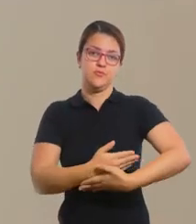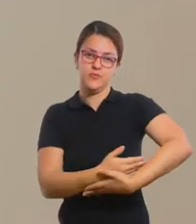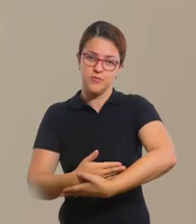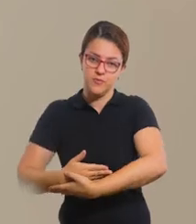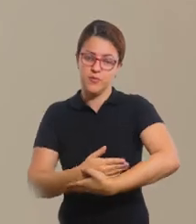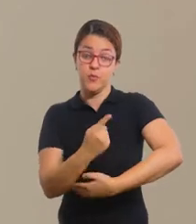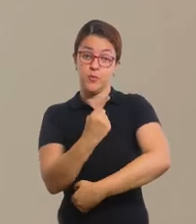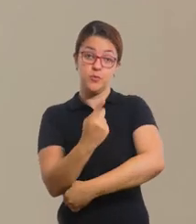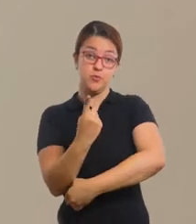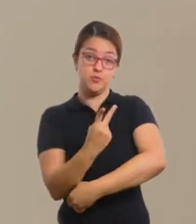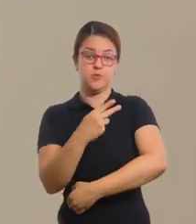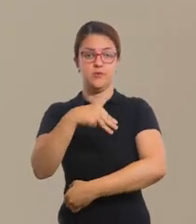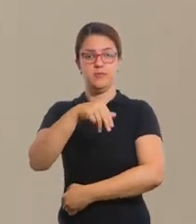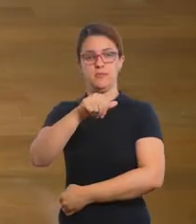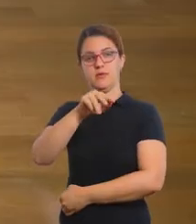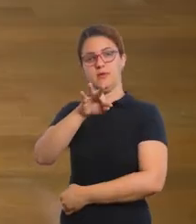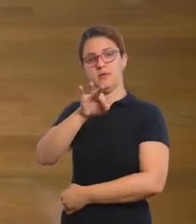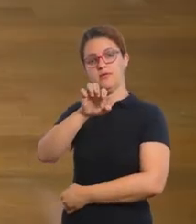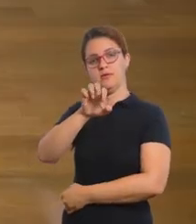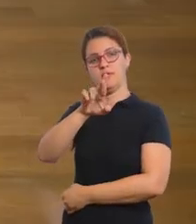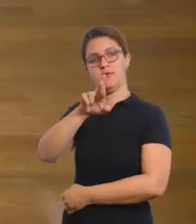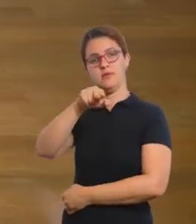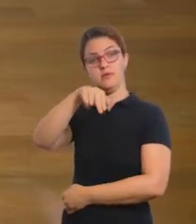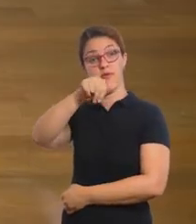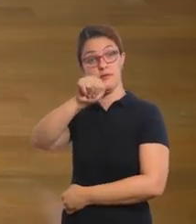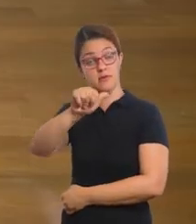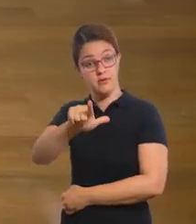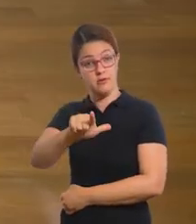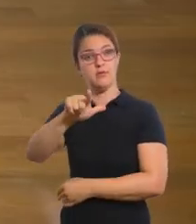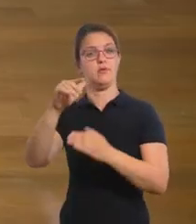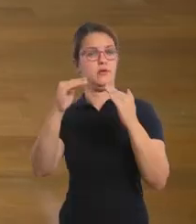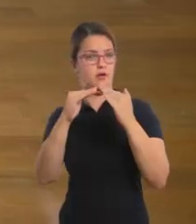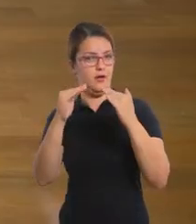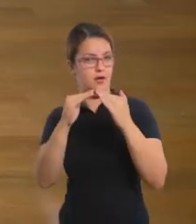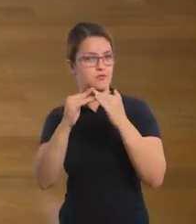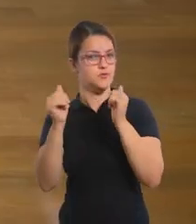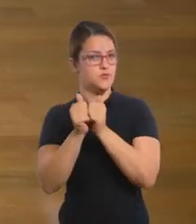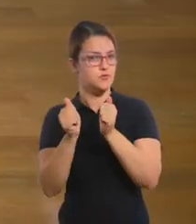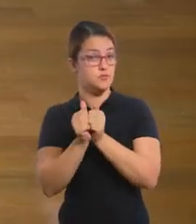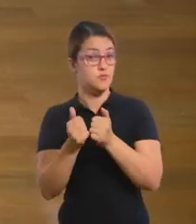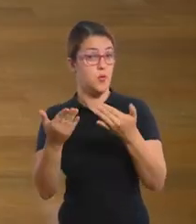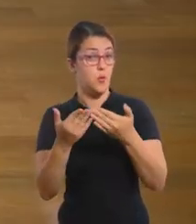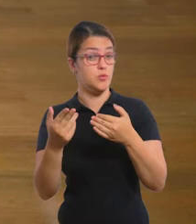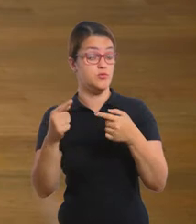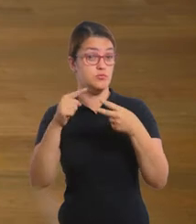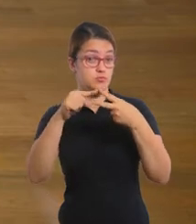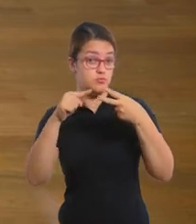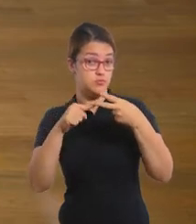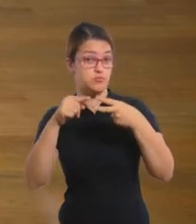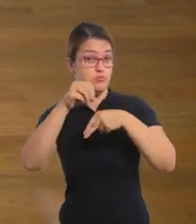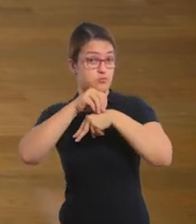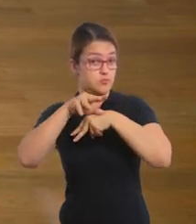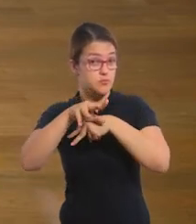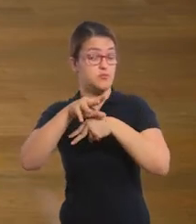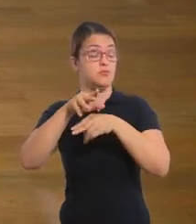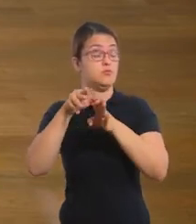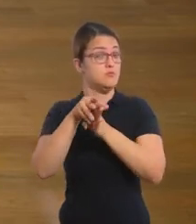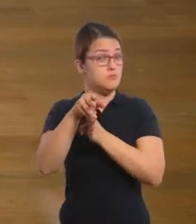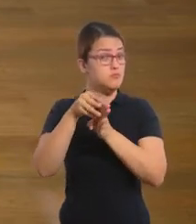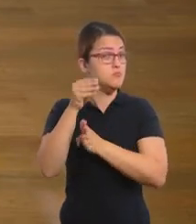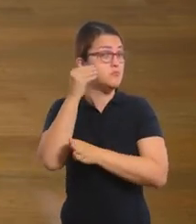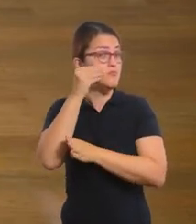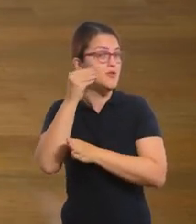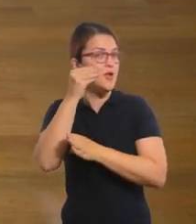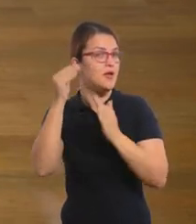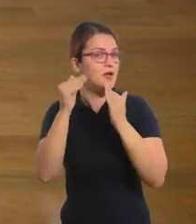2 e maternal em casa. Hoje eu trouxe mais 3 propostas para mostrar para vocês e vocês experimentarem em casa com seus filhos.